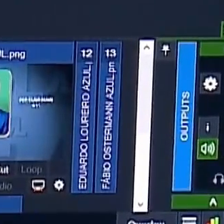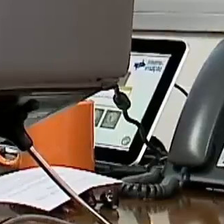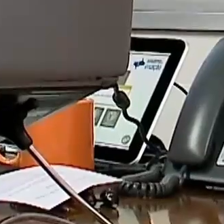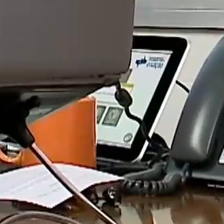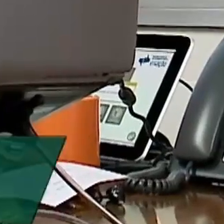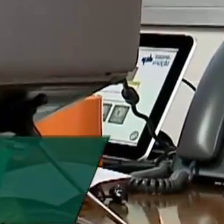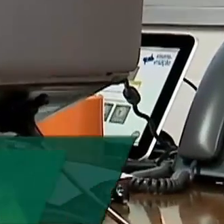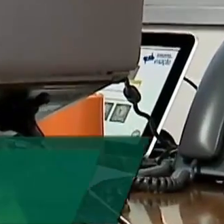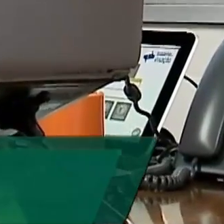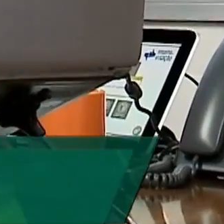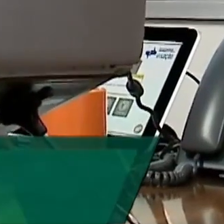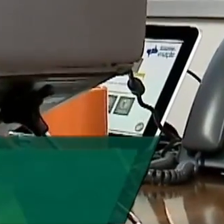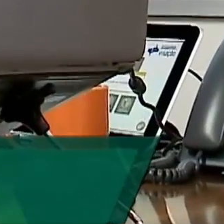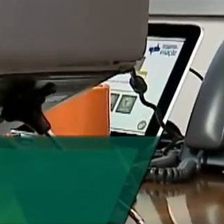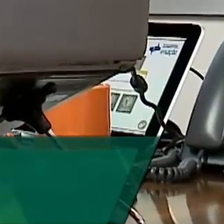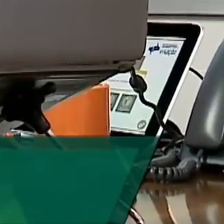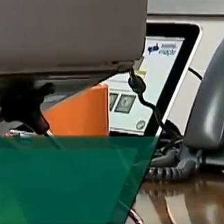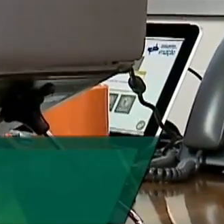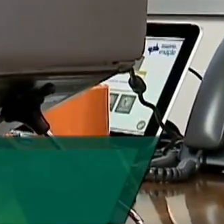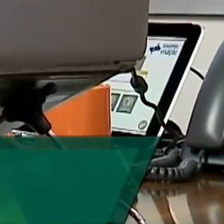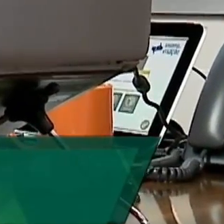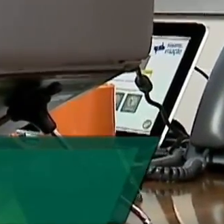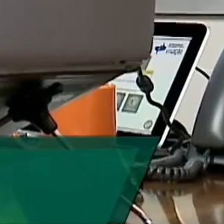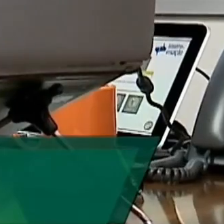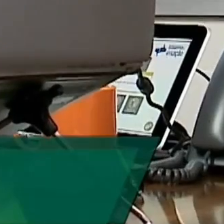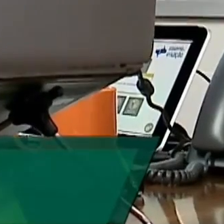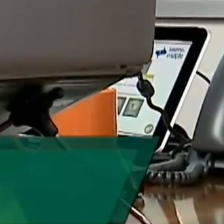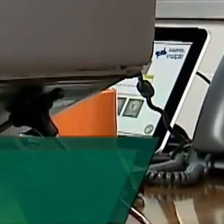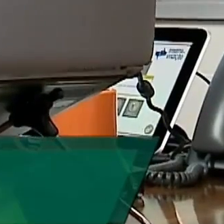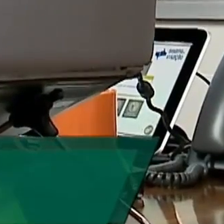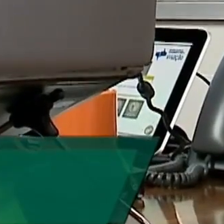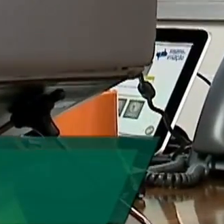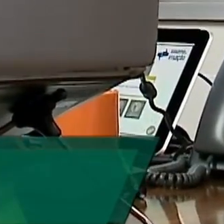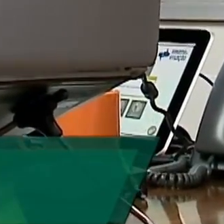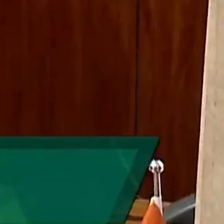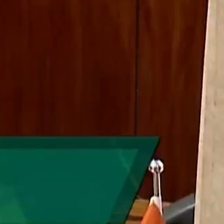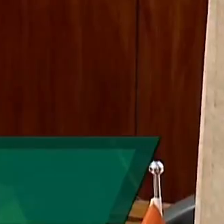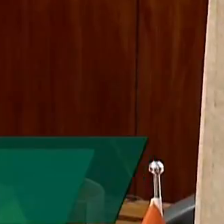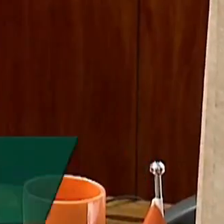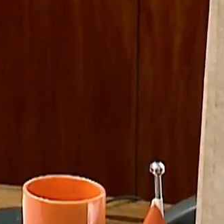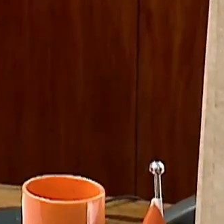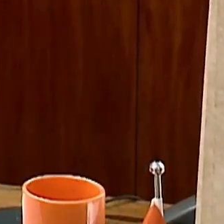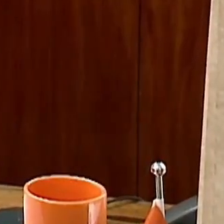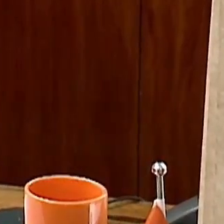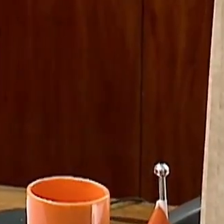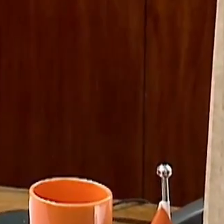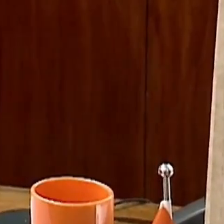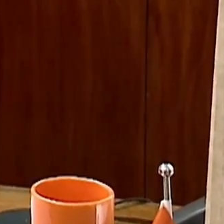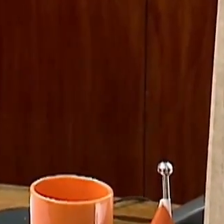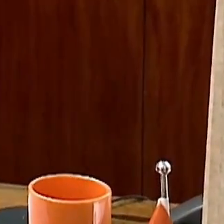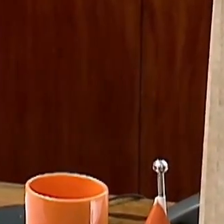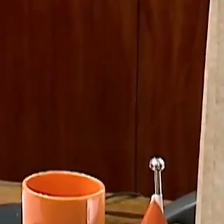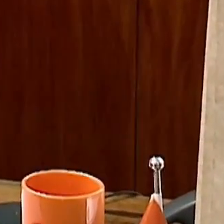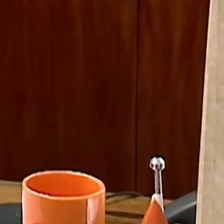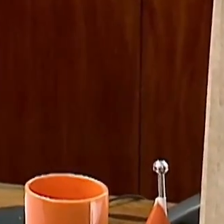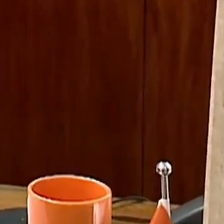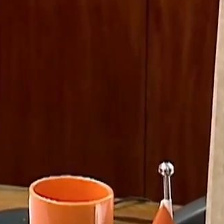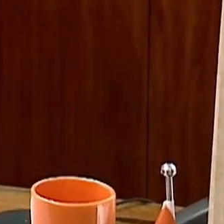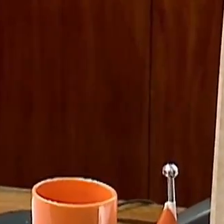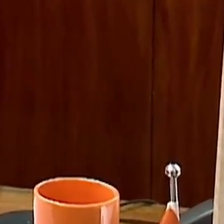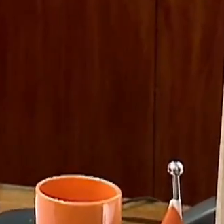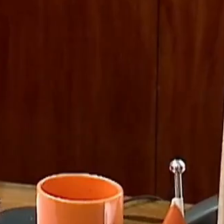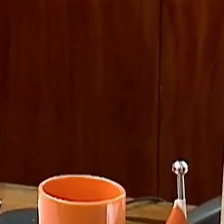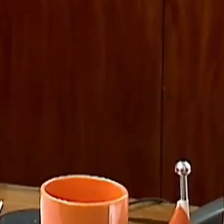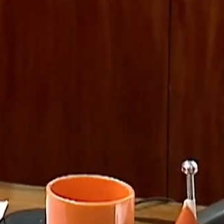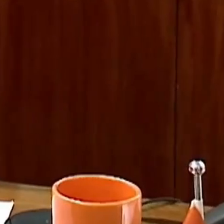reajustes para minimizar a falta de reposição o deputado Giuseppe riesgo defendeu o índice maior no pagamento